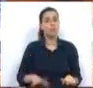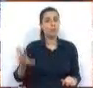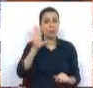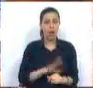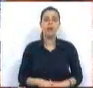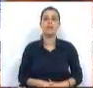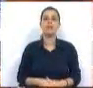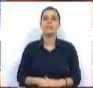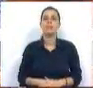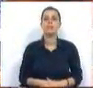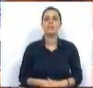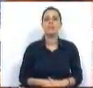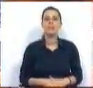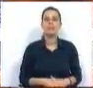Portugal.